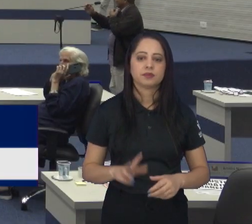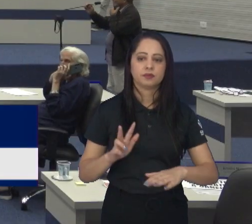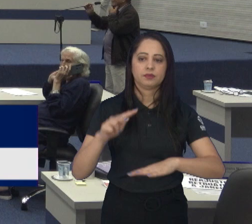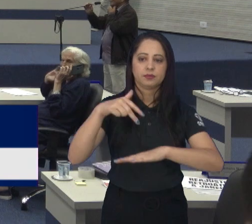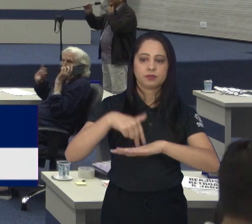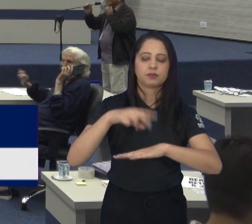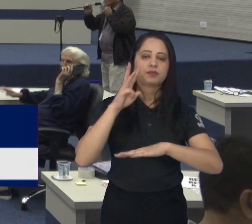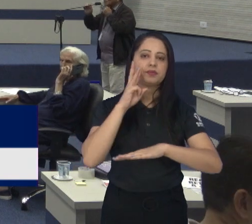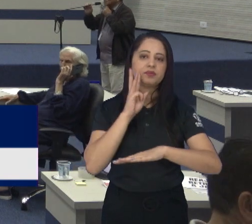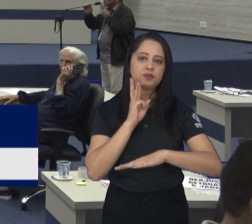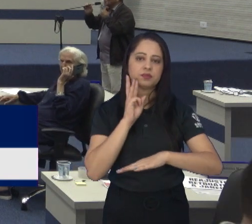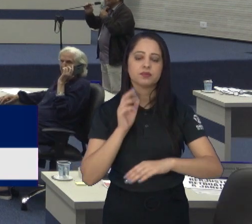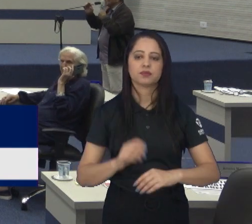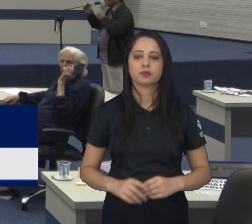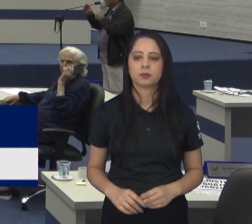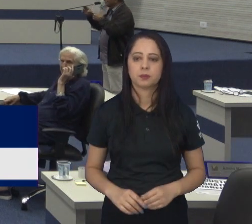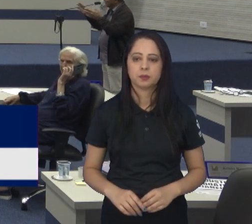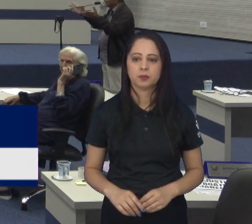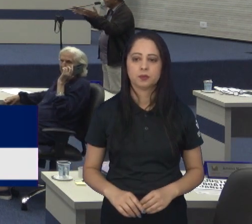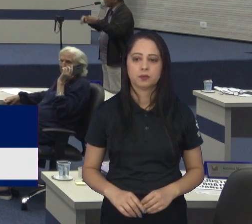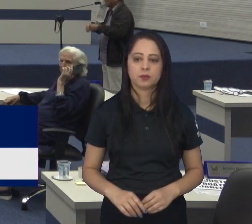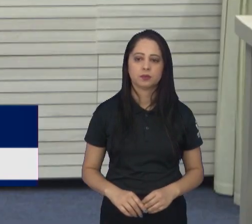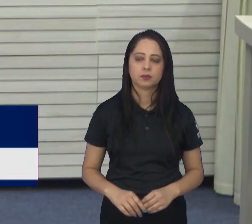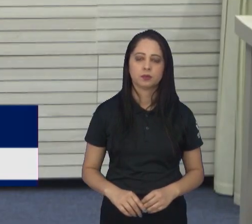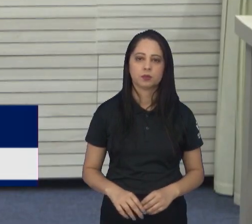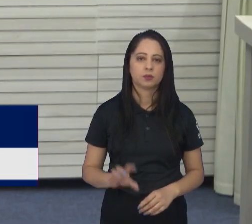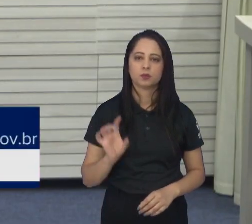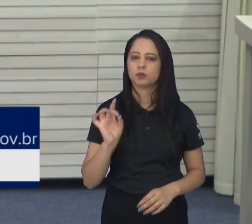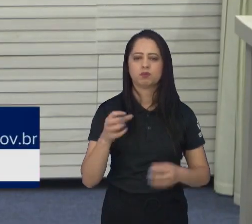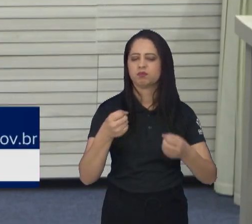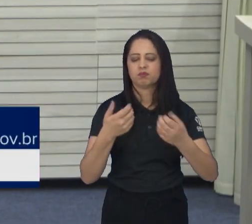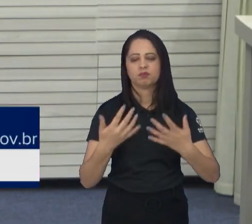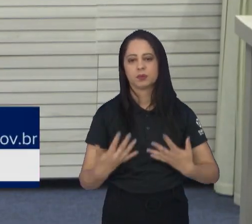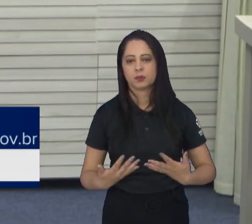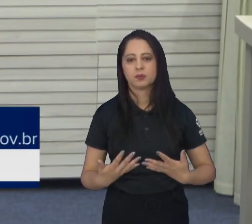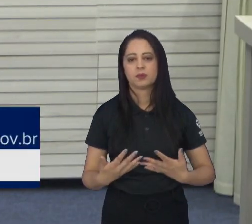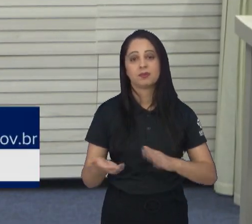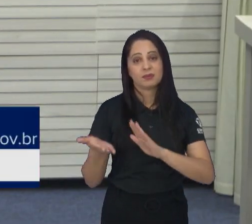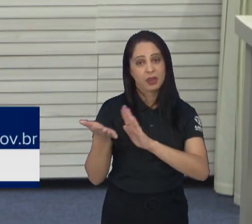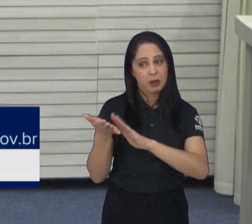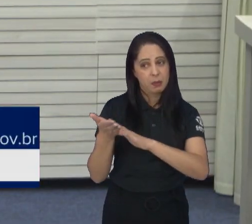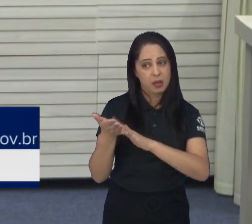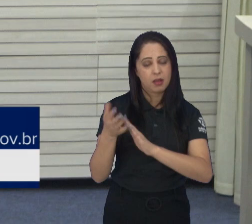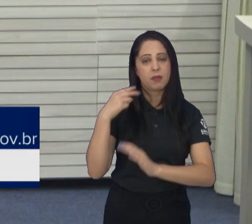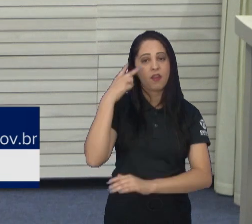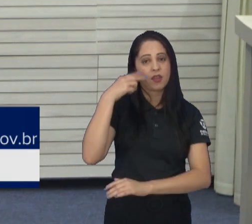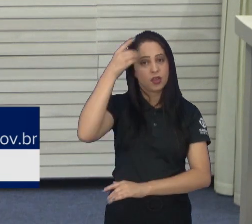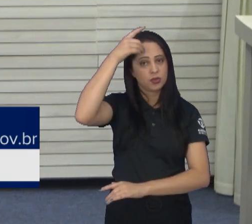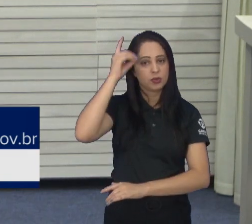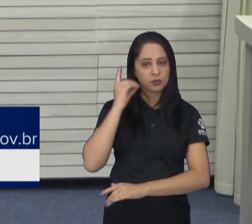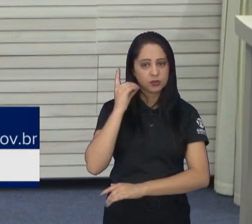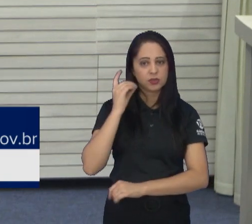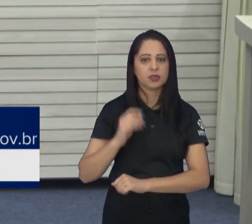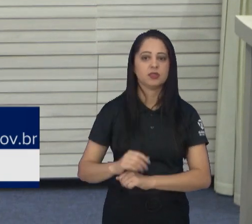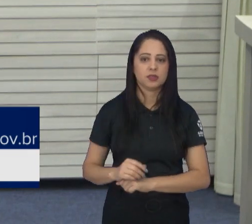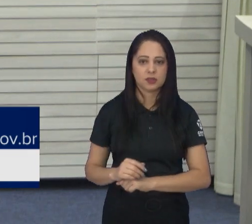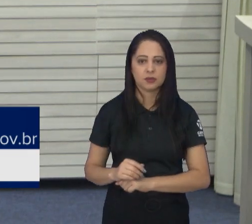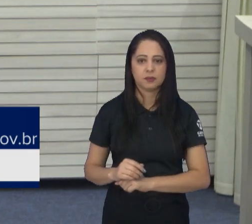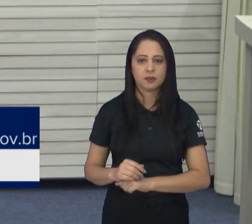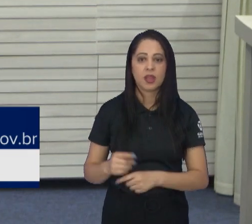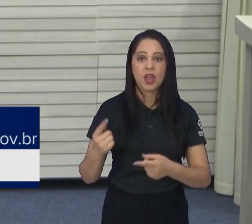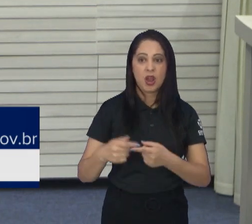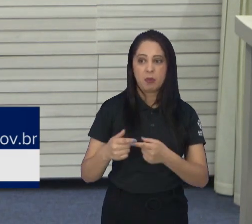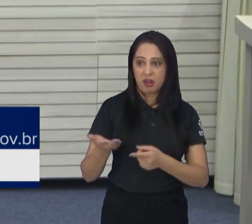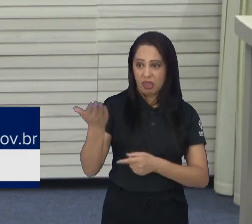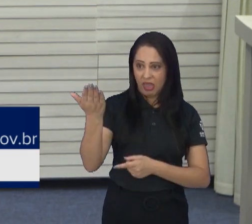vereador Walter Rasch. Senhor presidente, antes de justificar meu voto, parabenizar a vereadora Dulce Rita, que foi muito